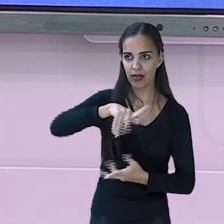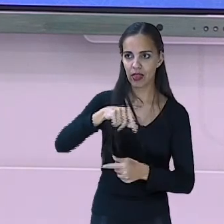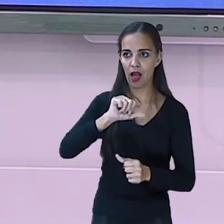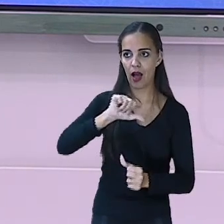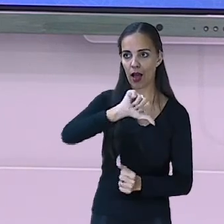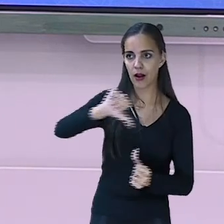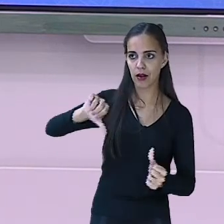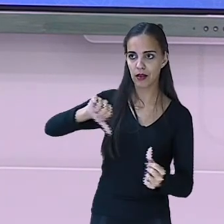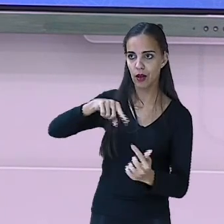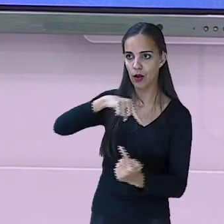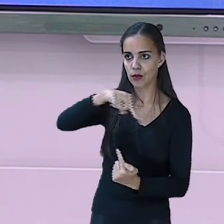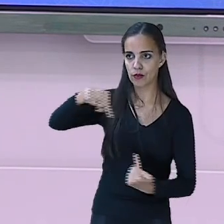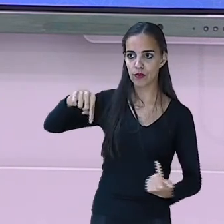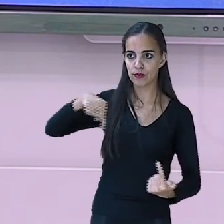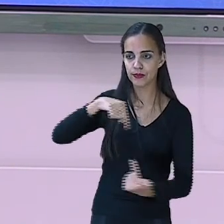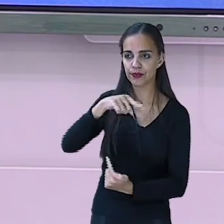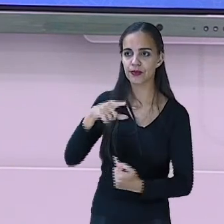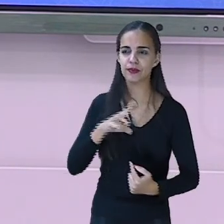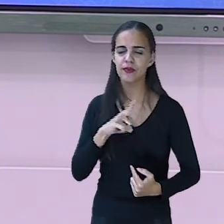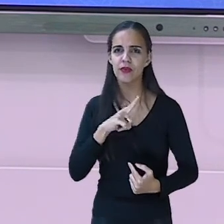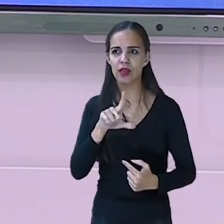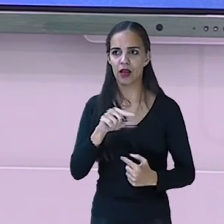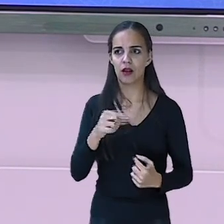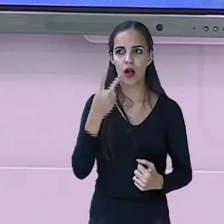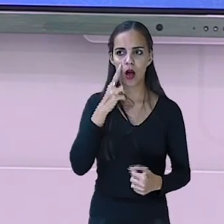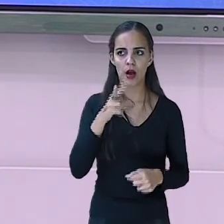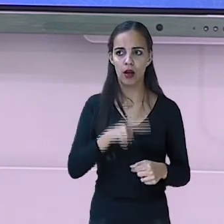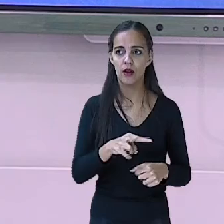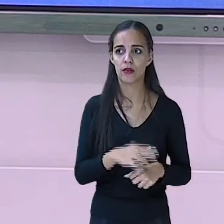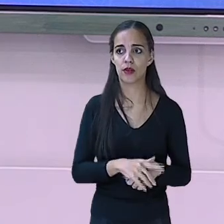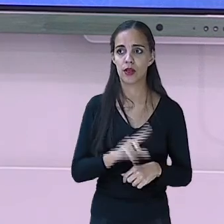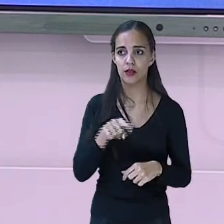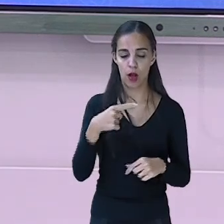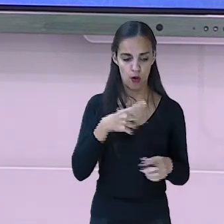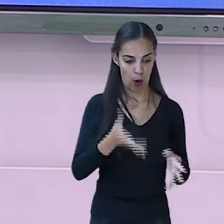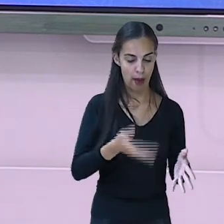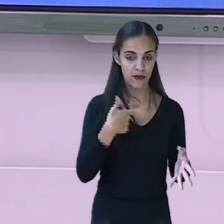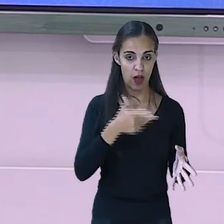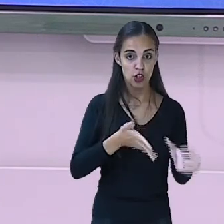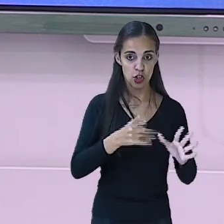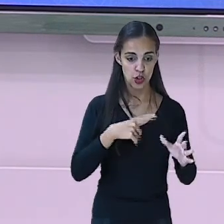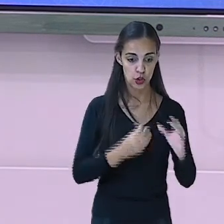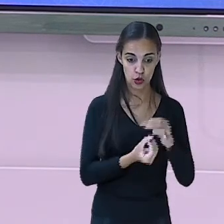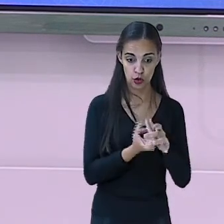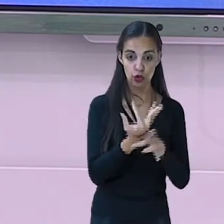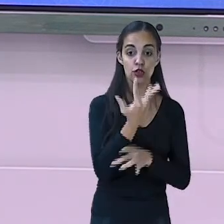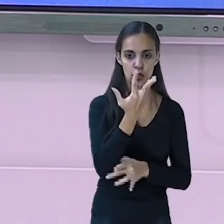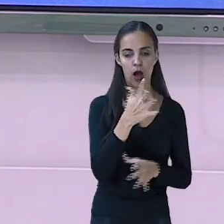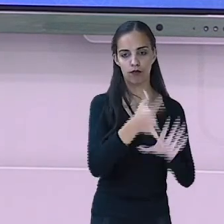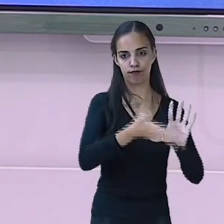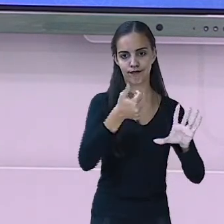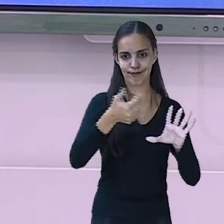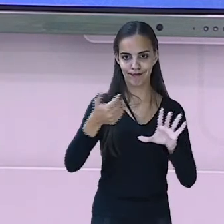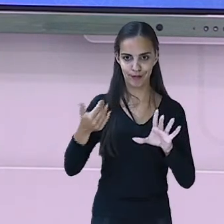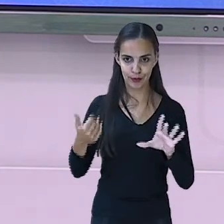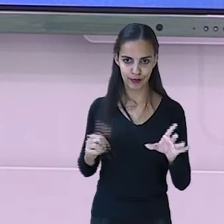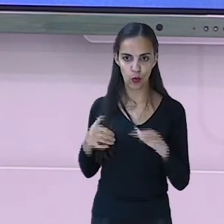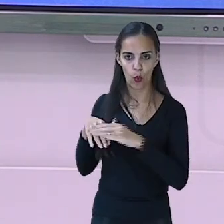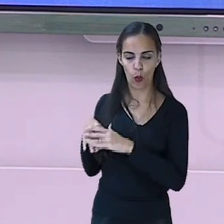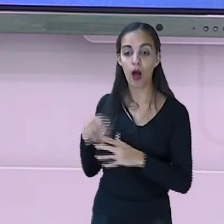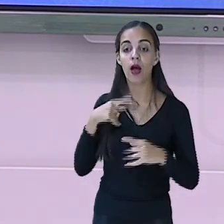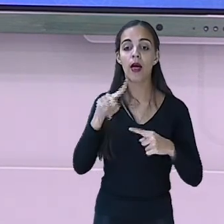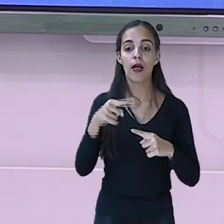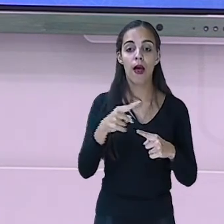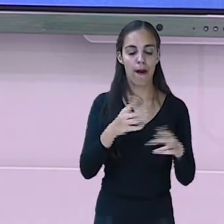determinada vegetação no solo, depois da colheita eu planto outro tipo de vegetação.